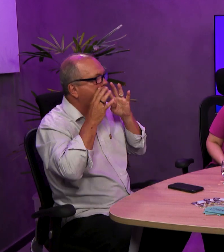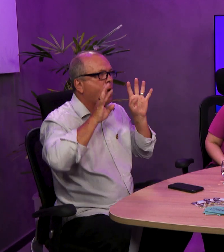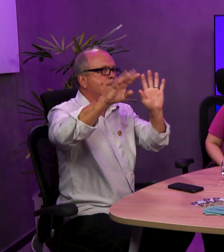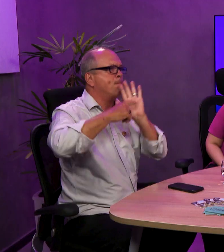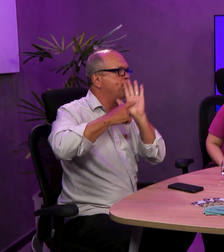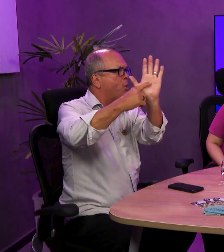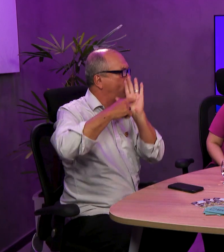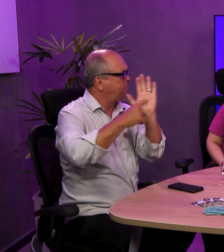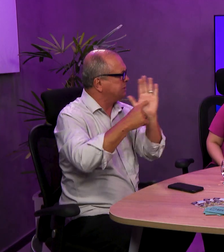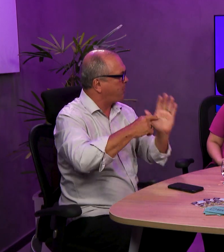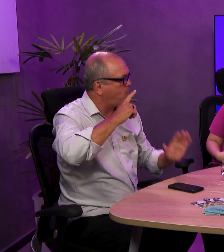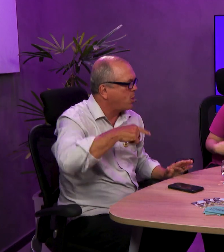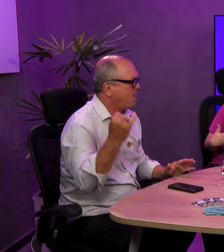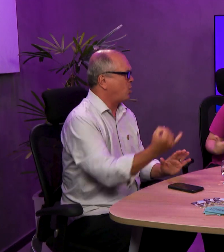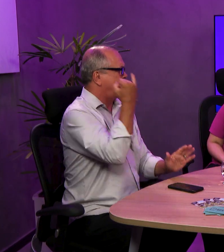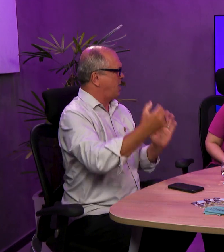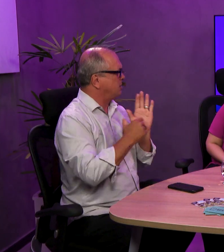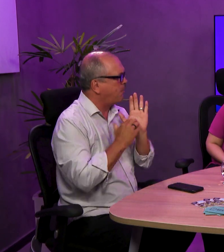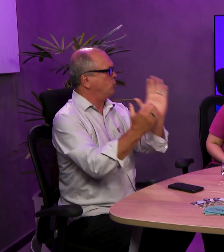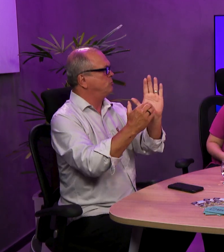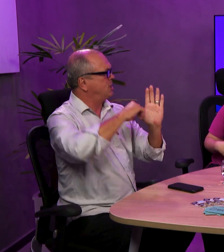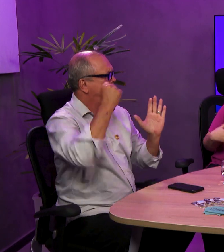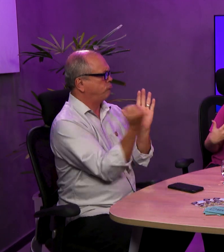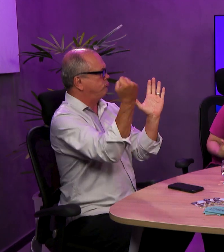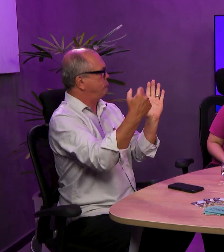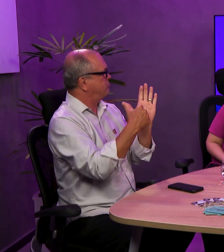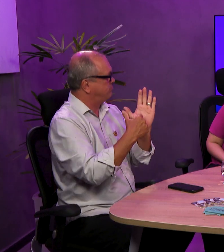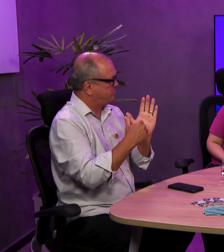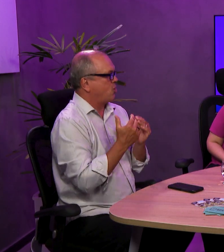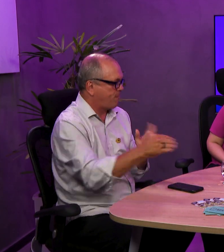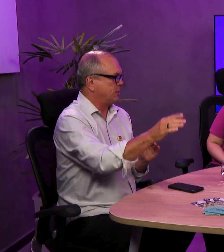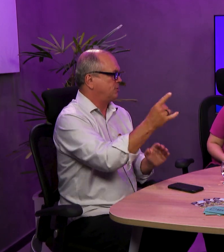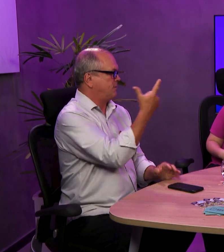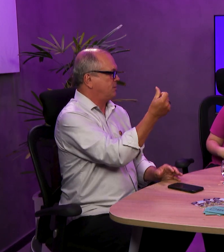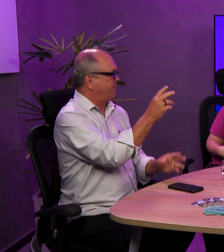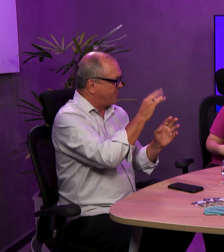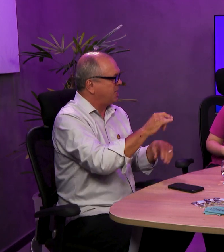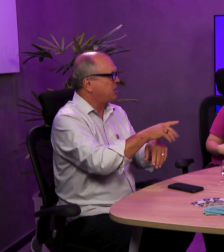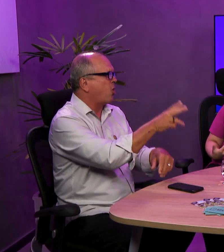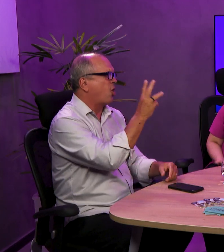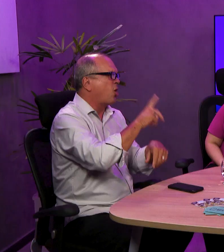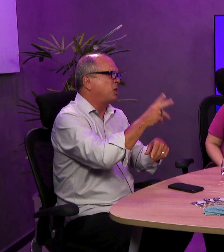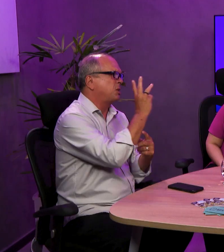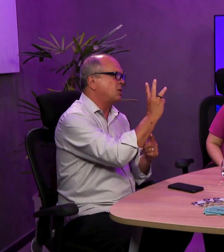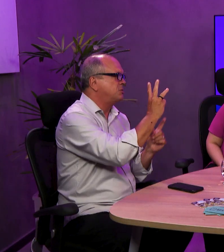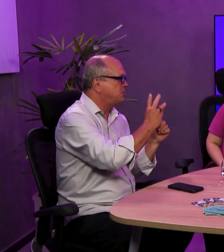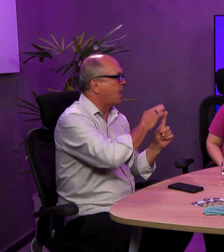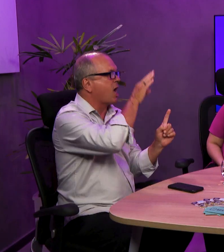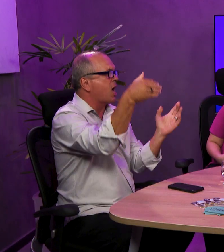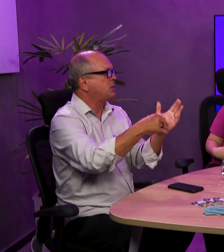26 de setembro, que a gente sempre realiza essa passeata todo ano, não só aqui no Ceará, mas em todo o